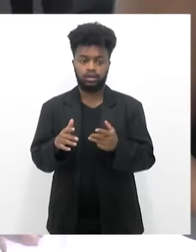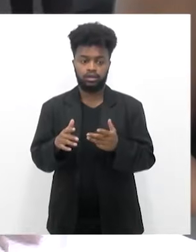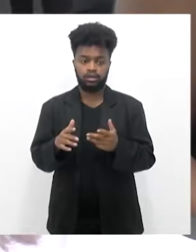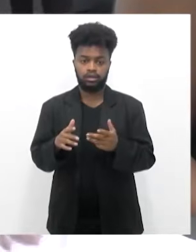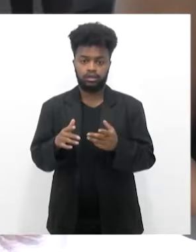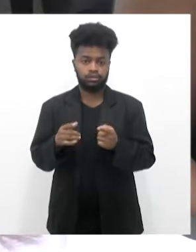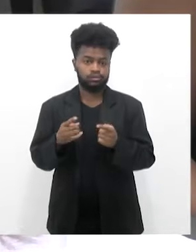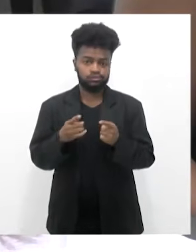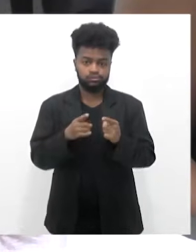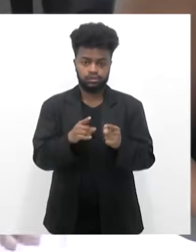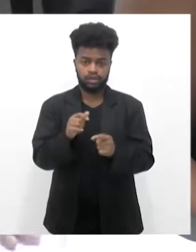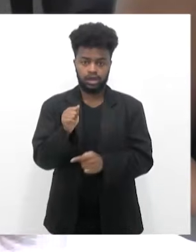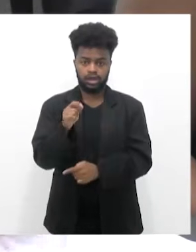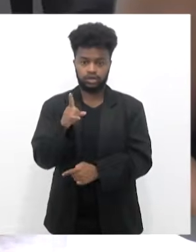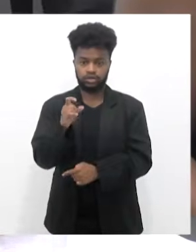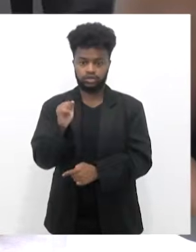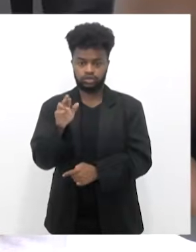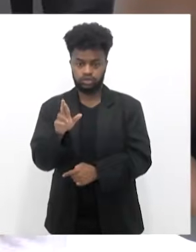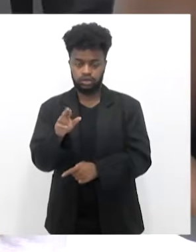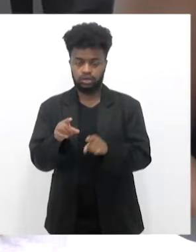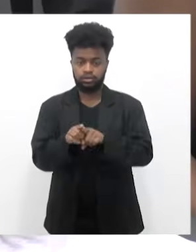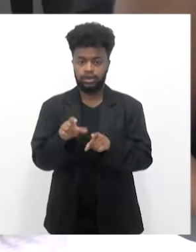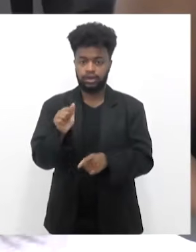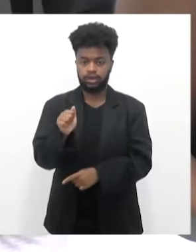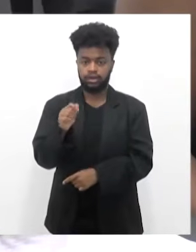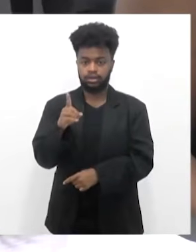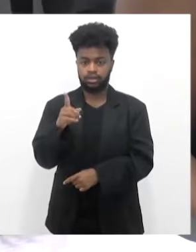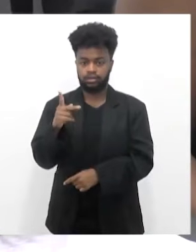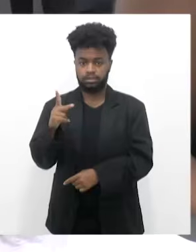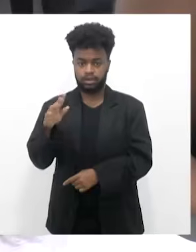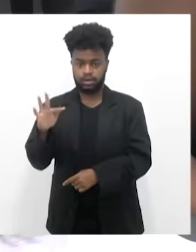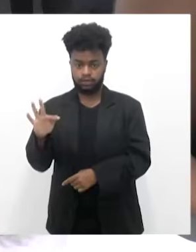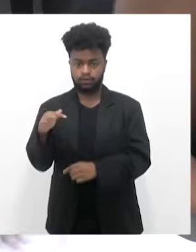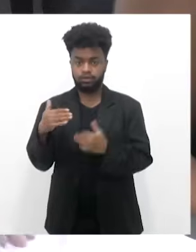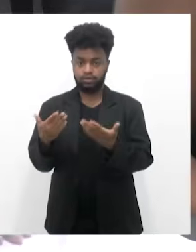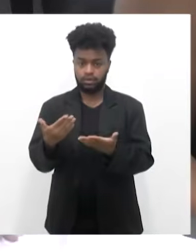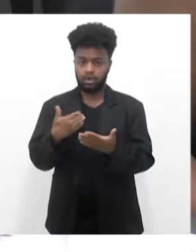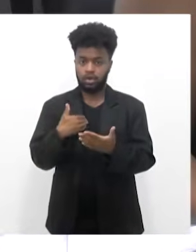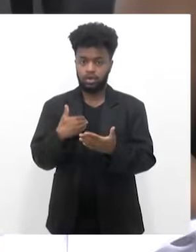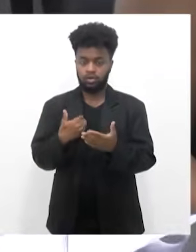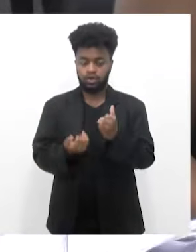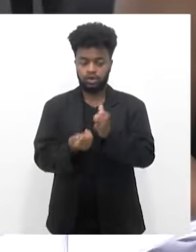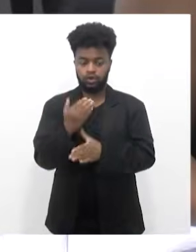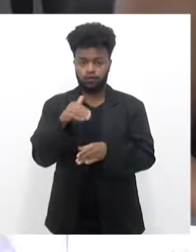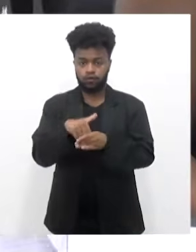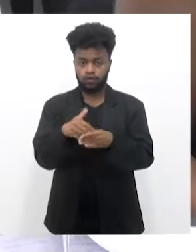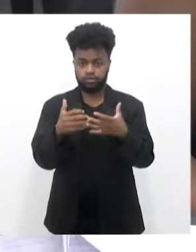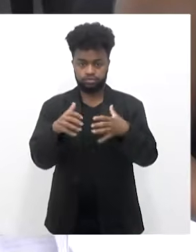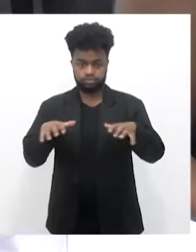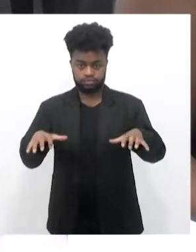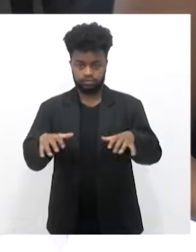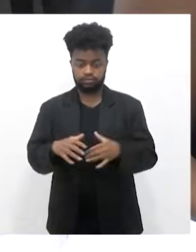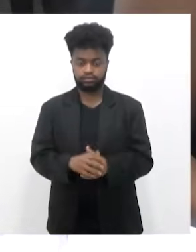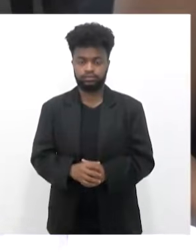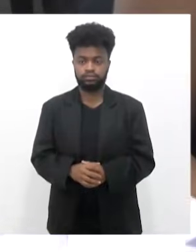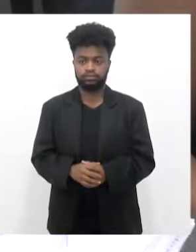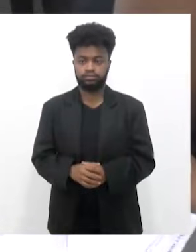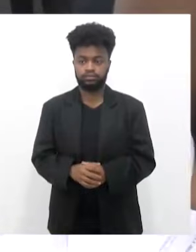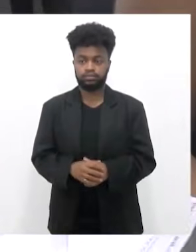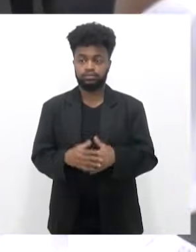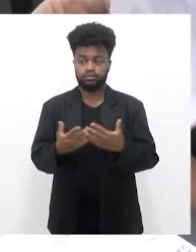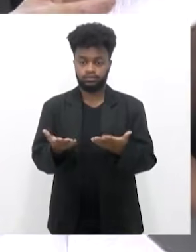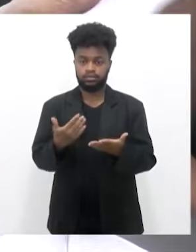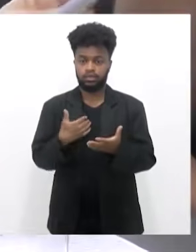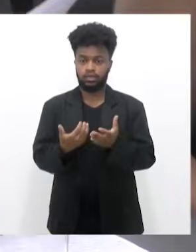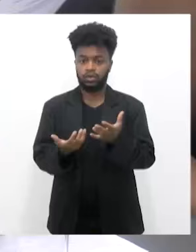ARDI, nem com essa DPF. Daí eu estou abrindo a divergência. Mas queria fazer a Vossa